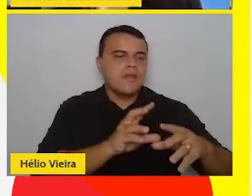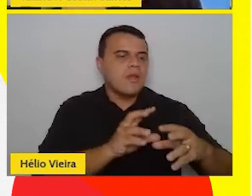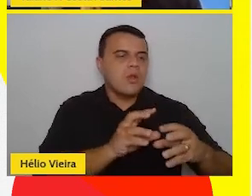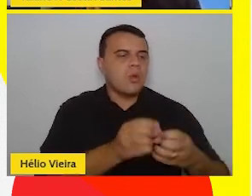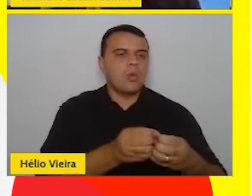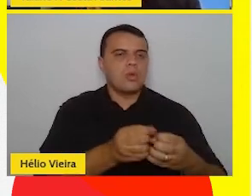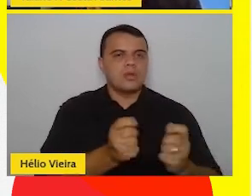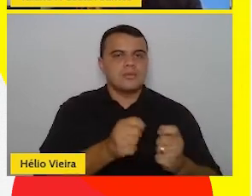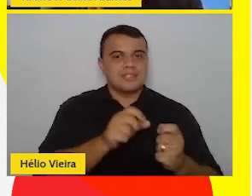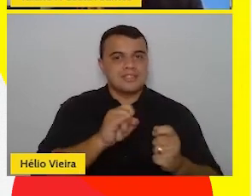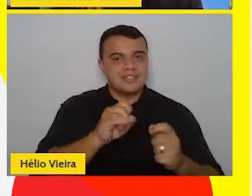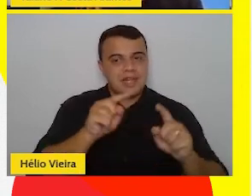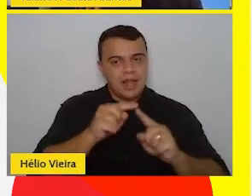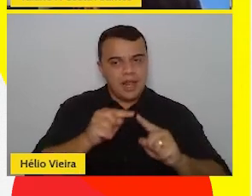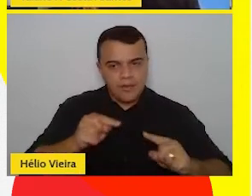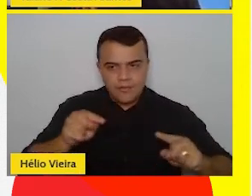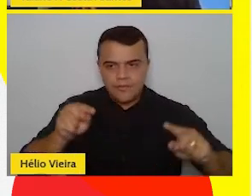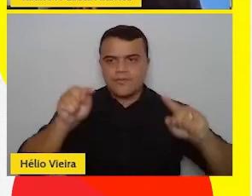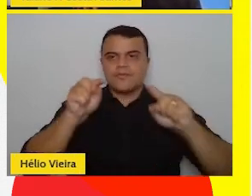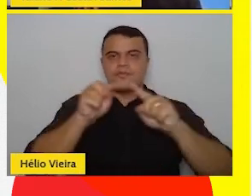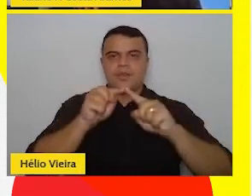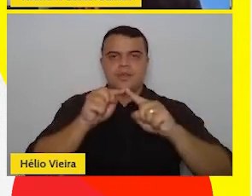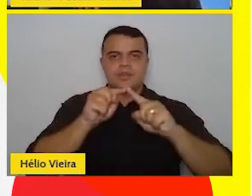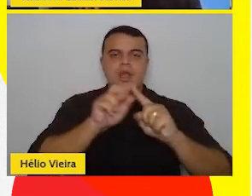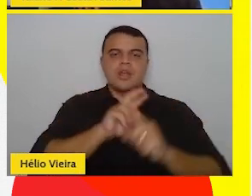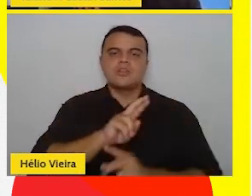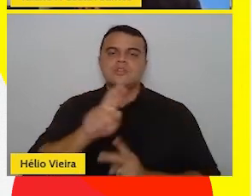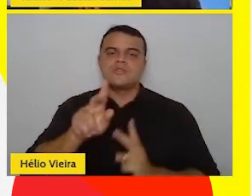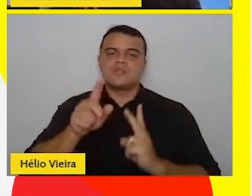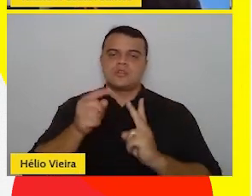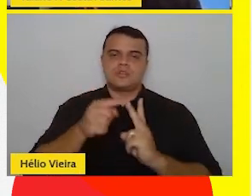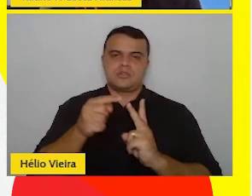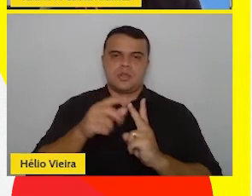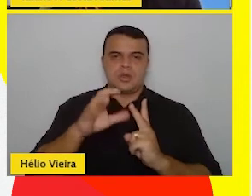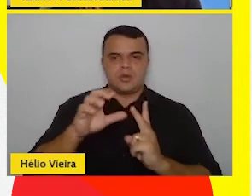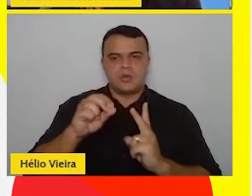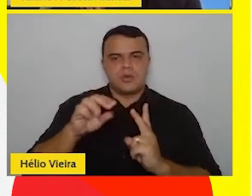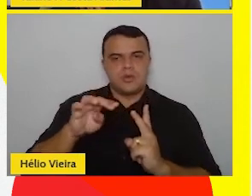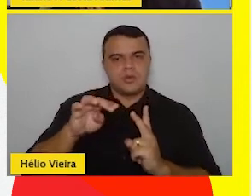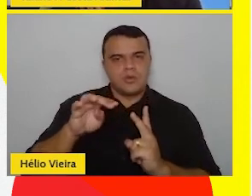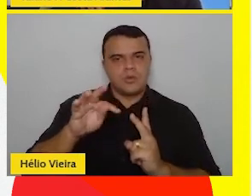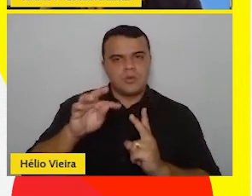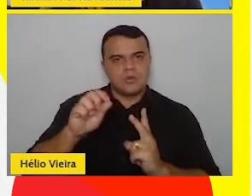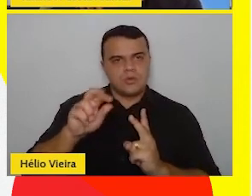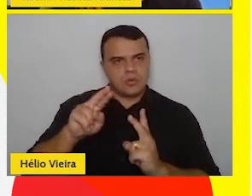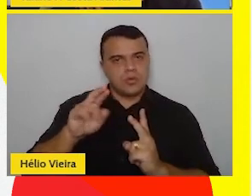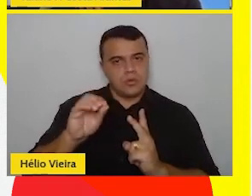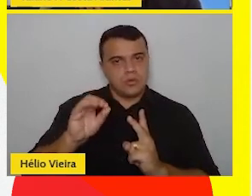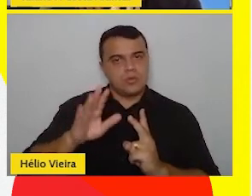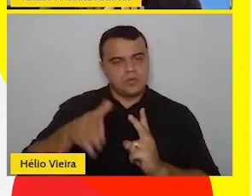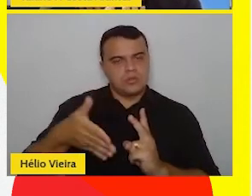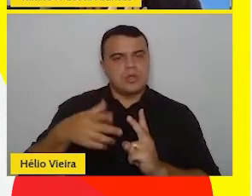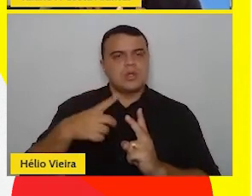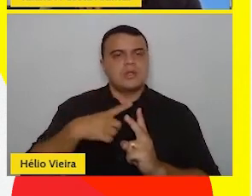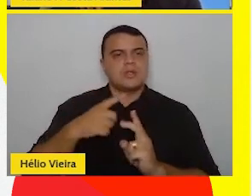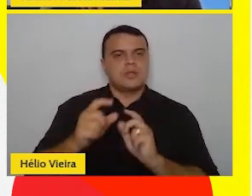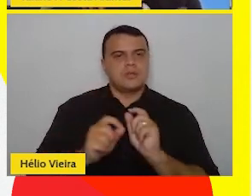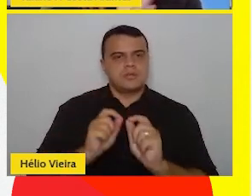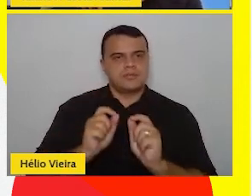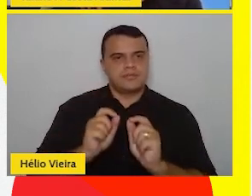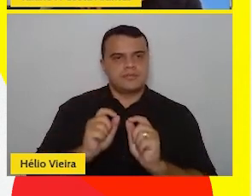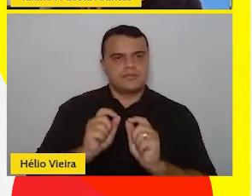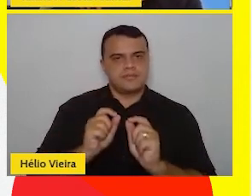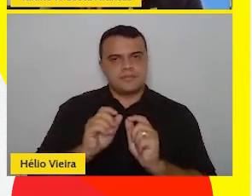porque quando ela se fecha, ela já vira uma linha contorno, né? Que já tem